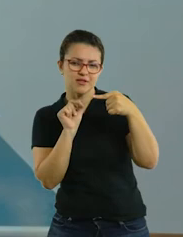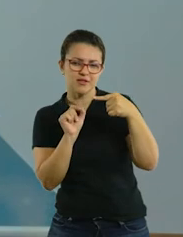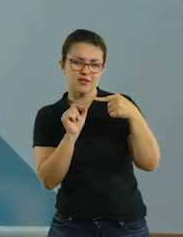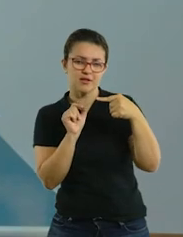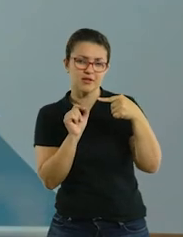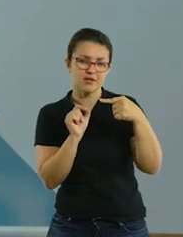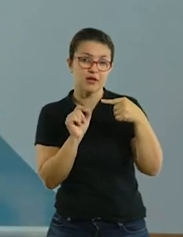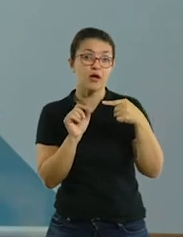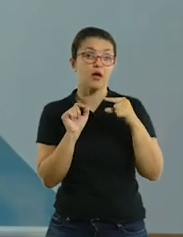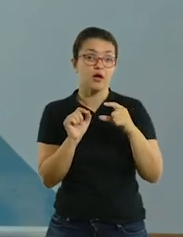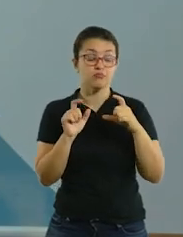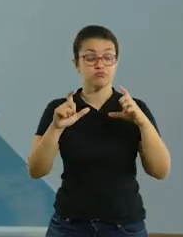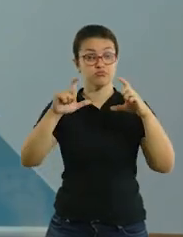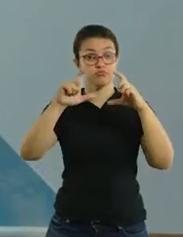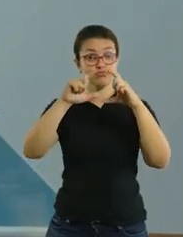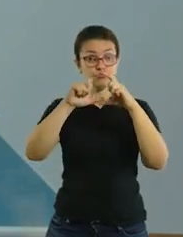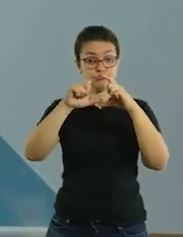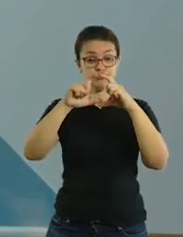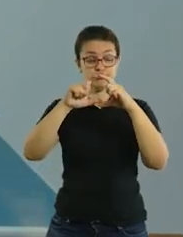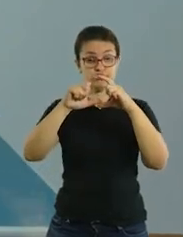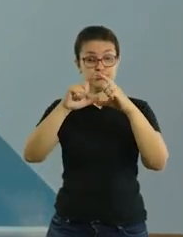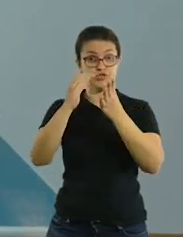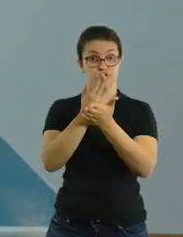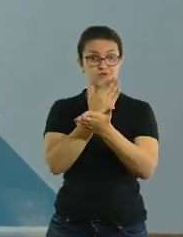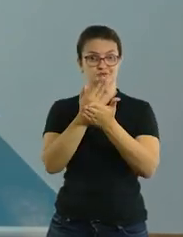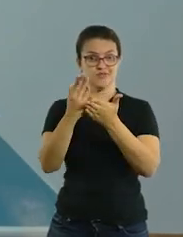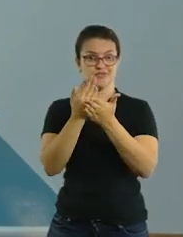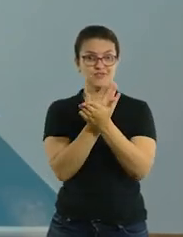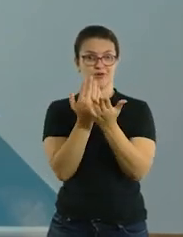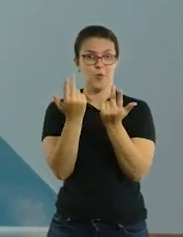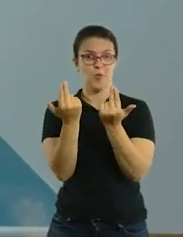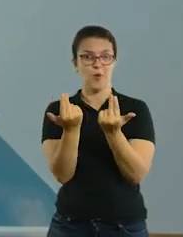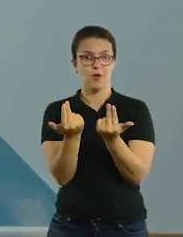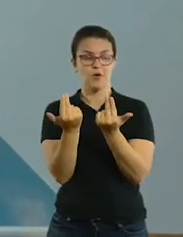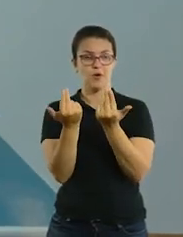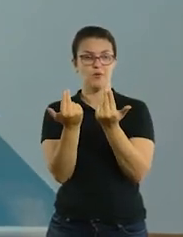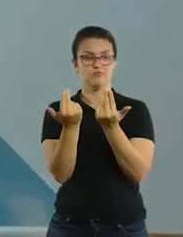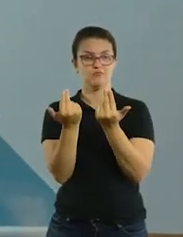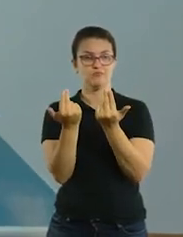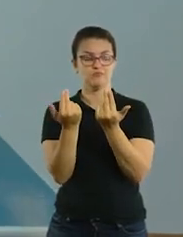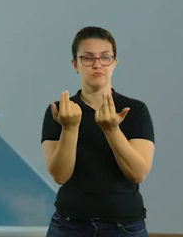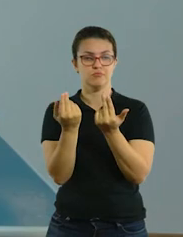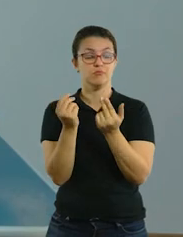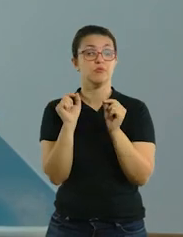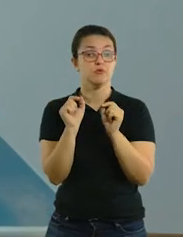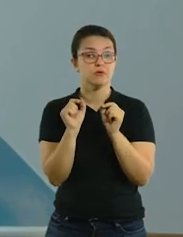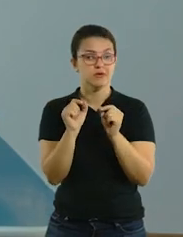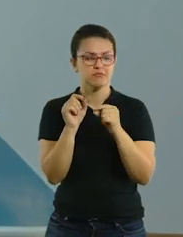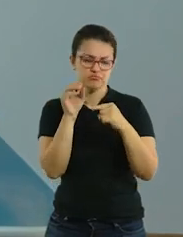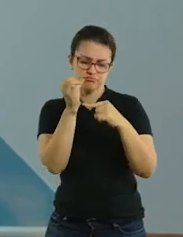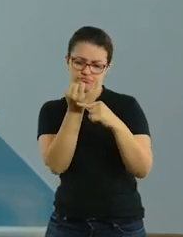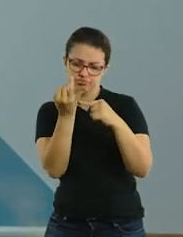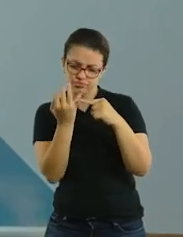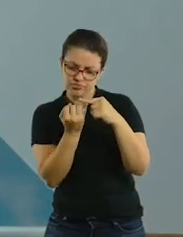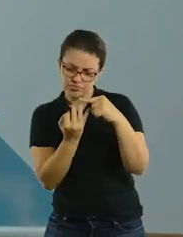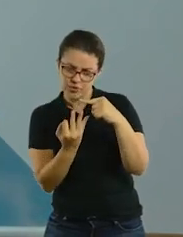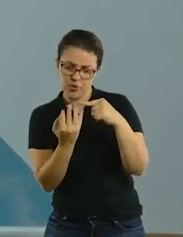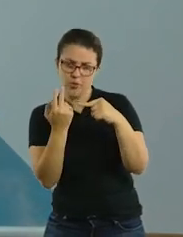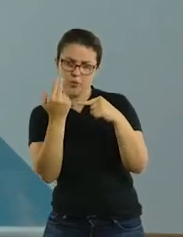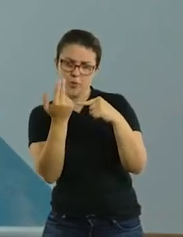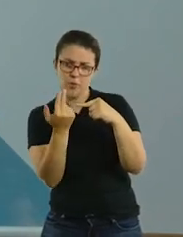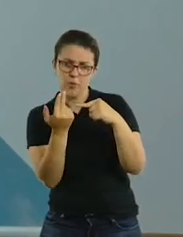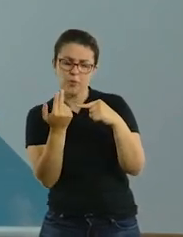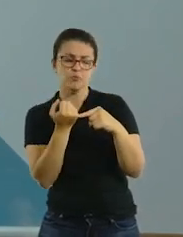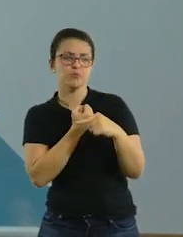Fracionar é dividir o todo em partes iguais. A fração ela indica a divisão em partes